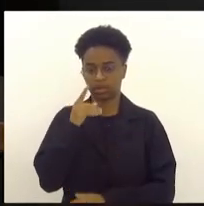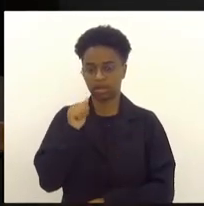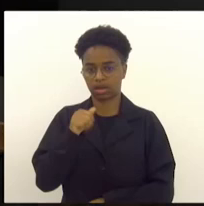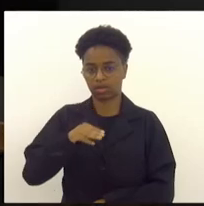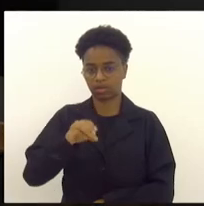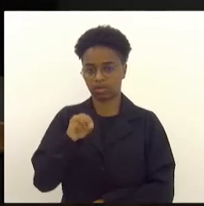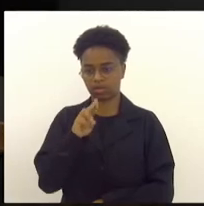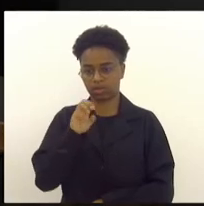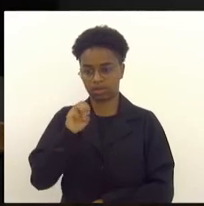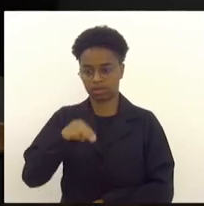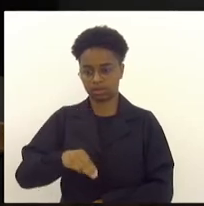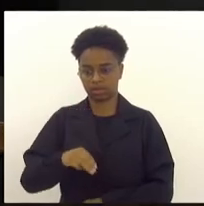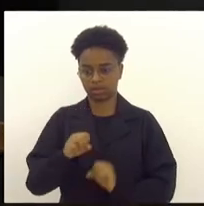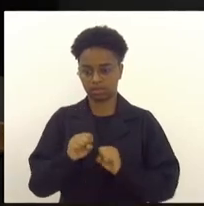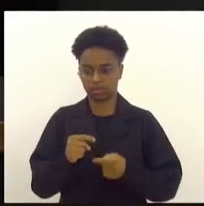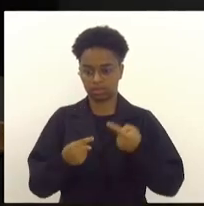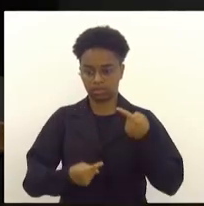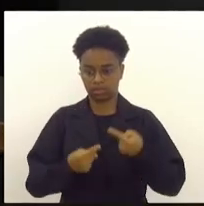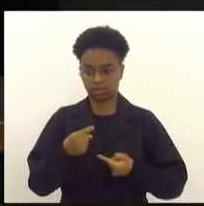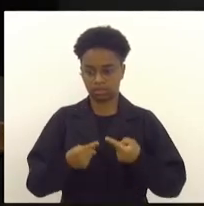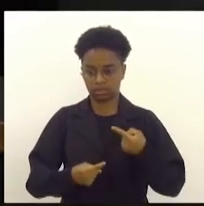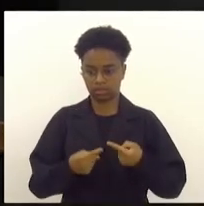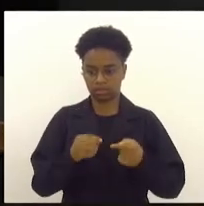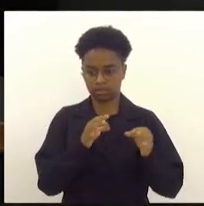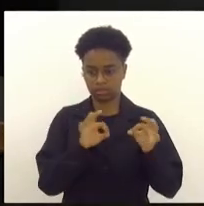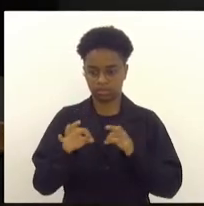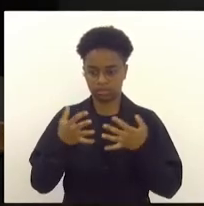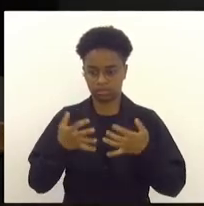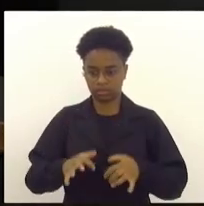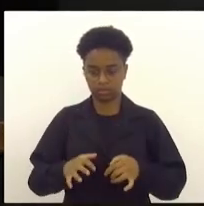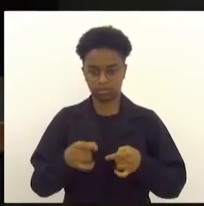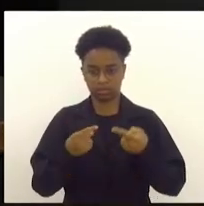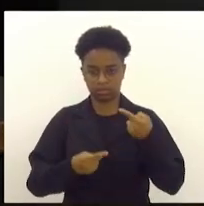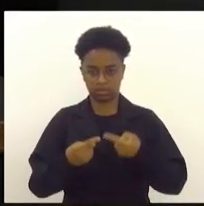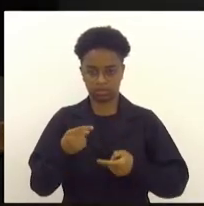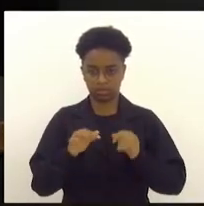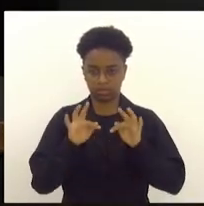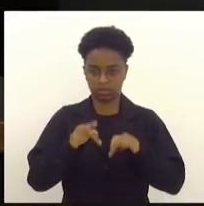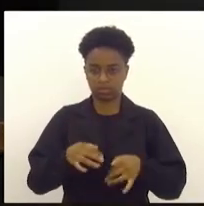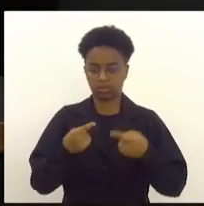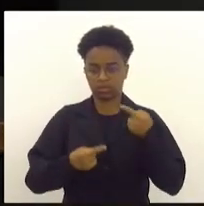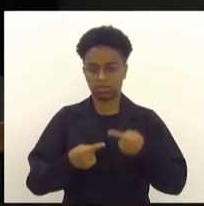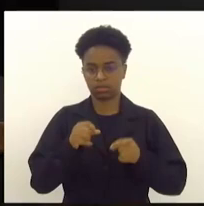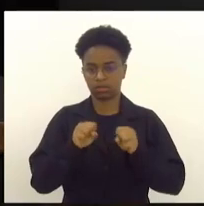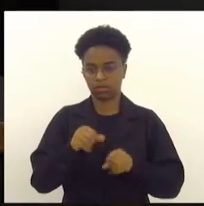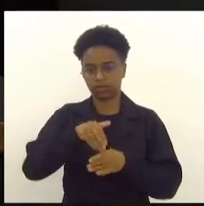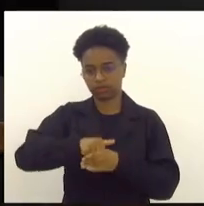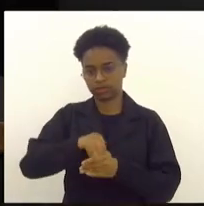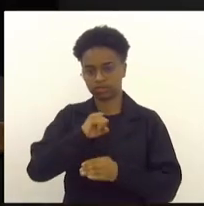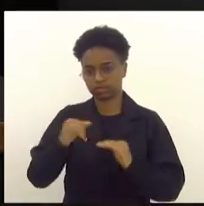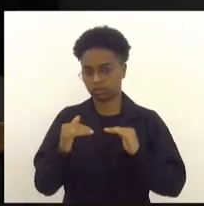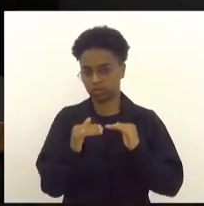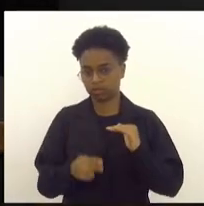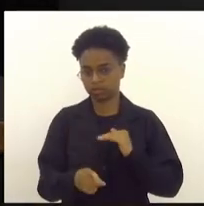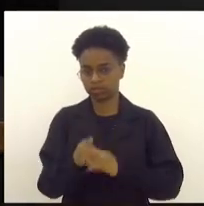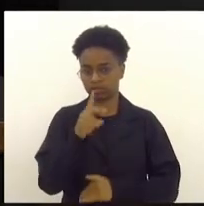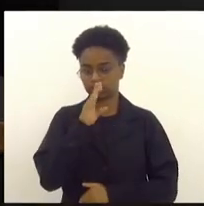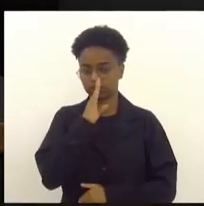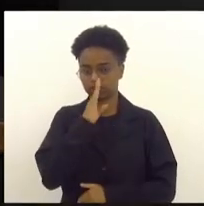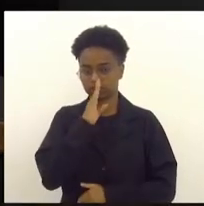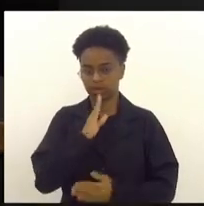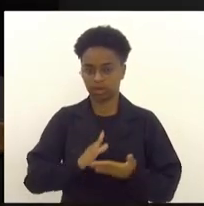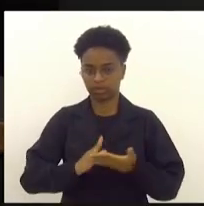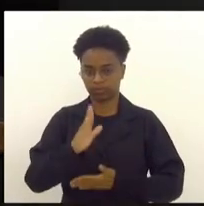Amorim em discussão não havendo Quem Queira discutir encerrado a discussão em votação senhores que a própria irmã Deus como